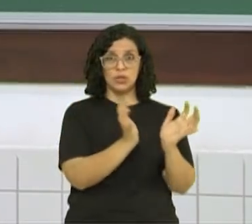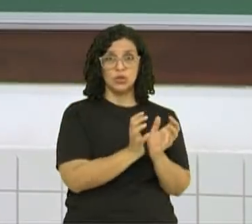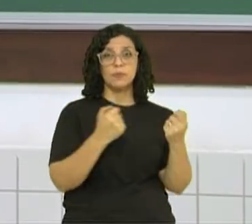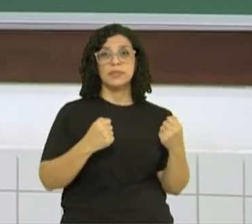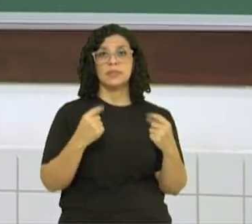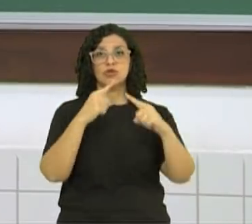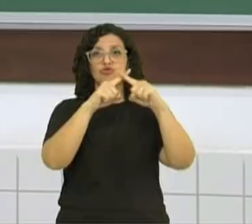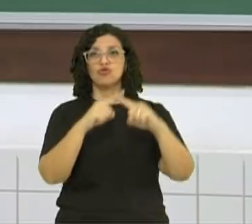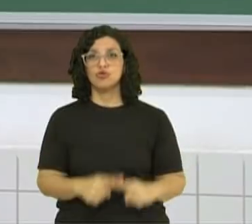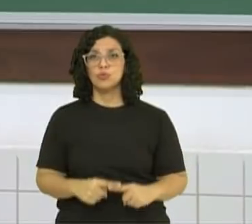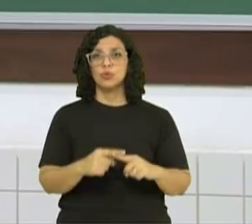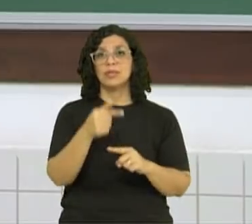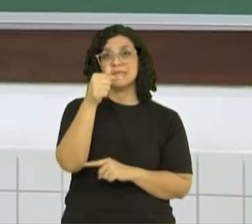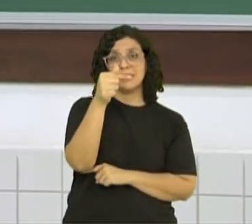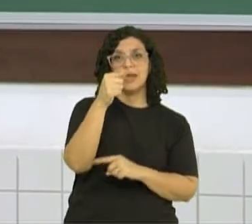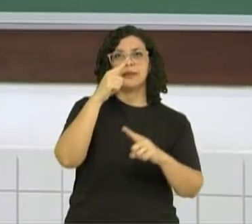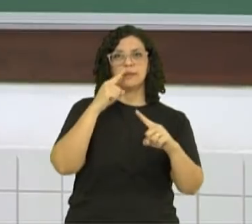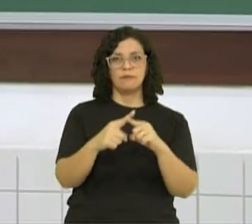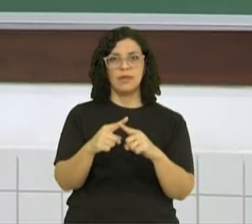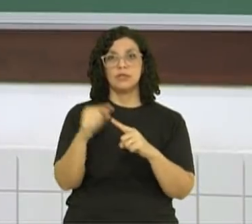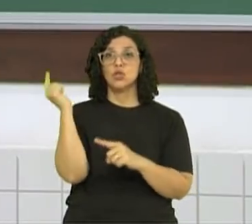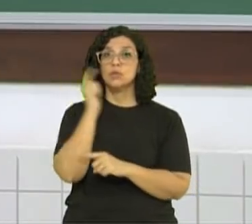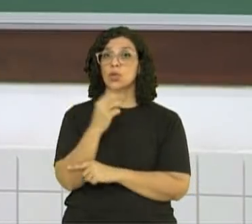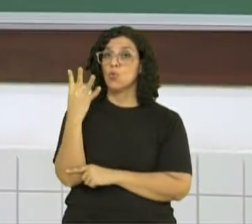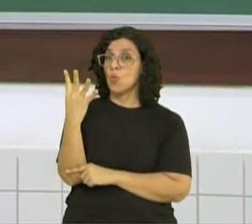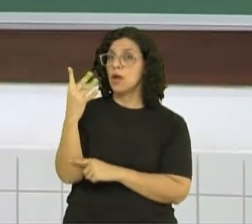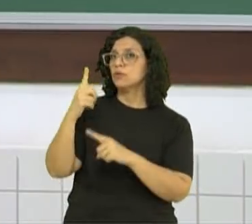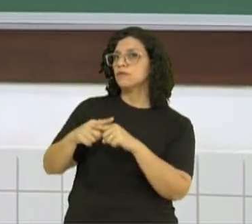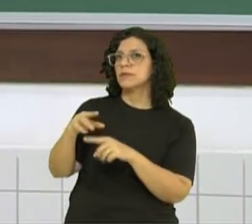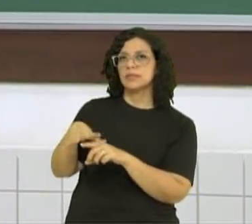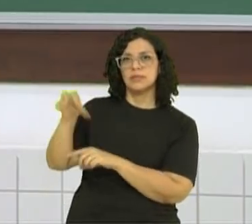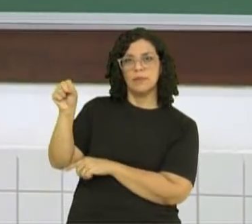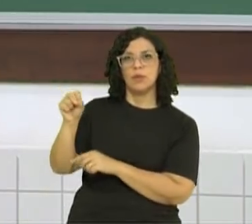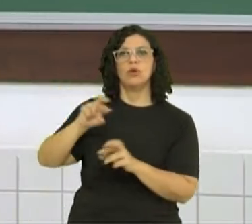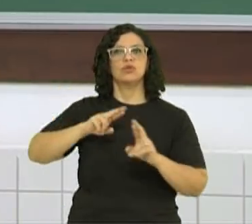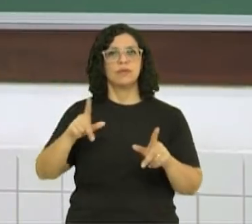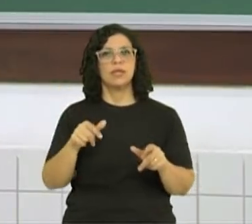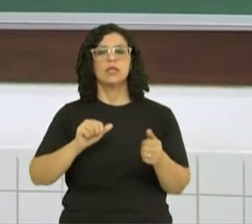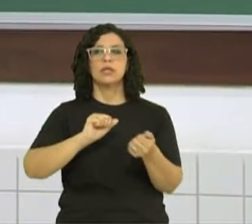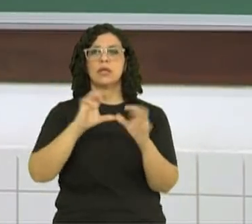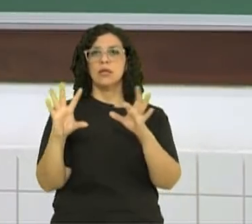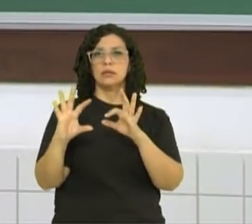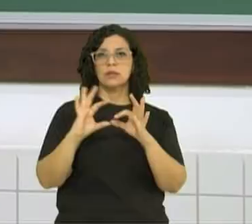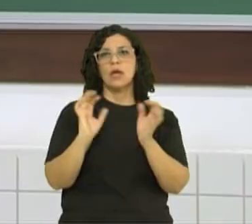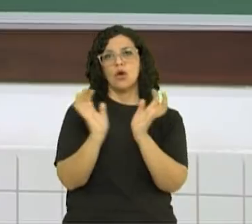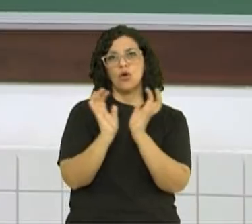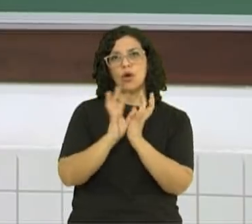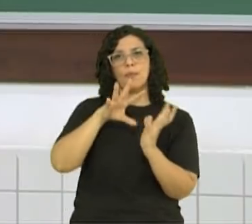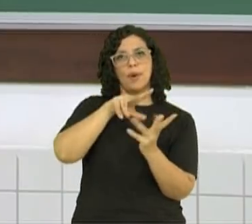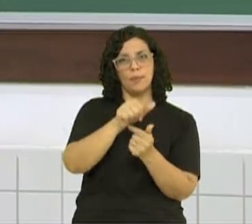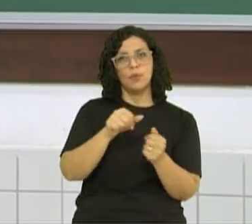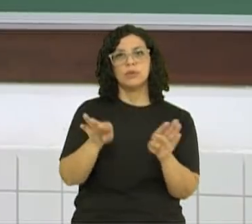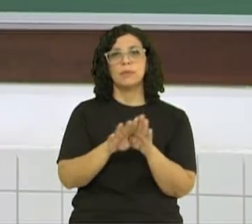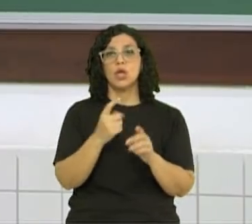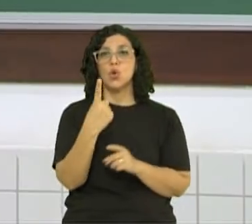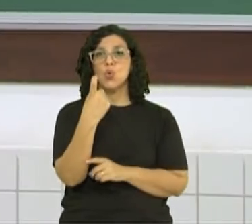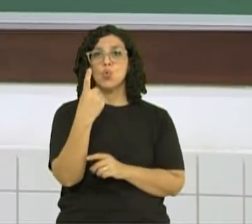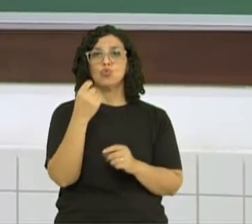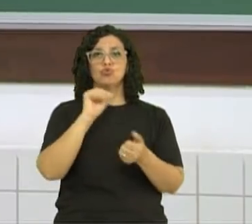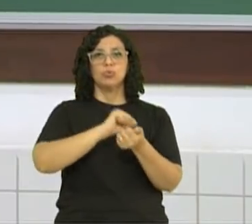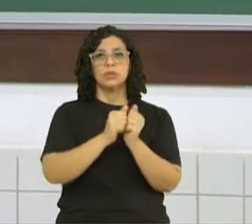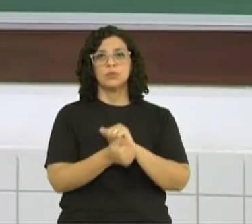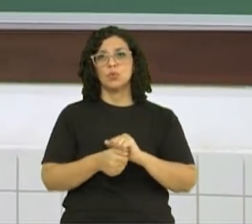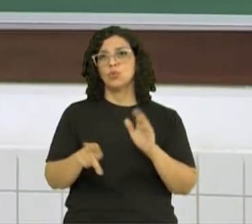4, diferente da Copa do Mundo, diferente do futebol americano, que é um jogo apenas, afinal, então o jogo acontece em